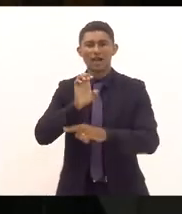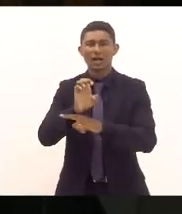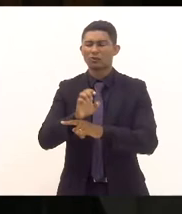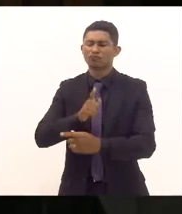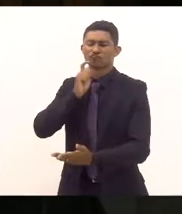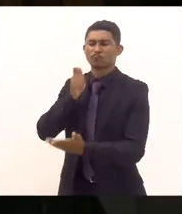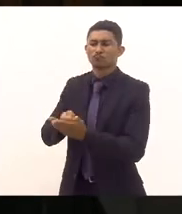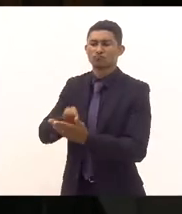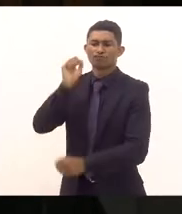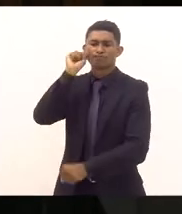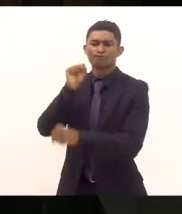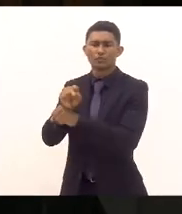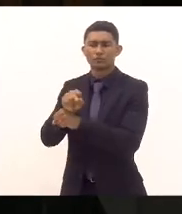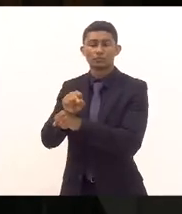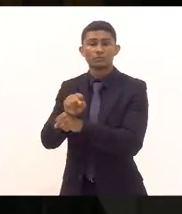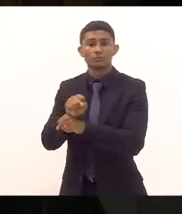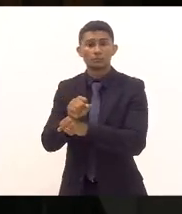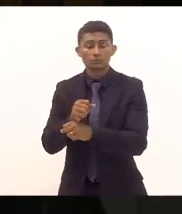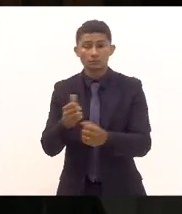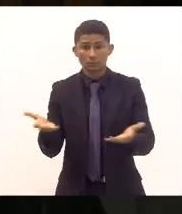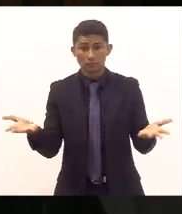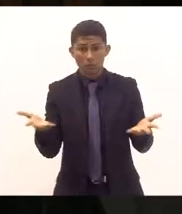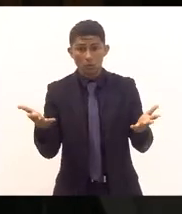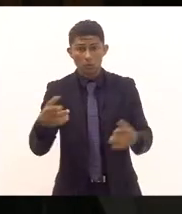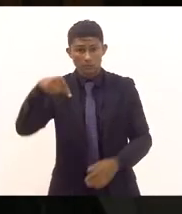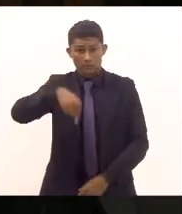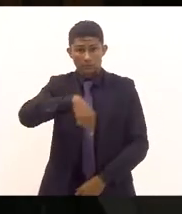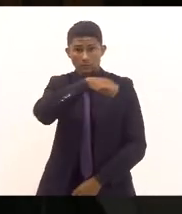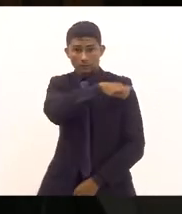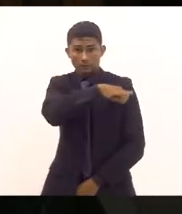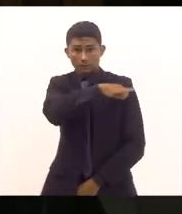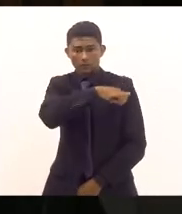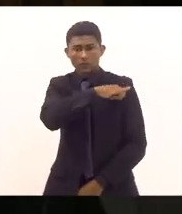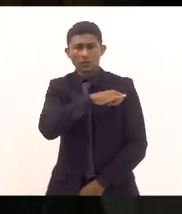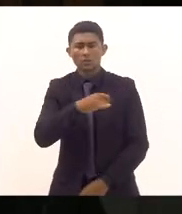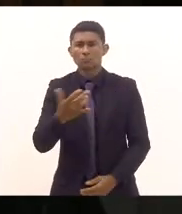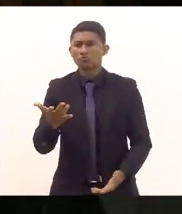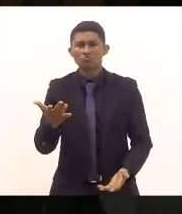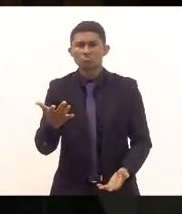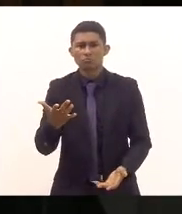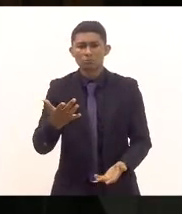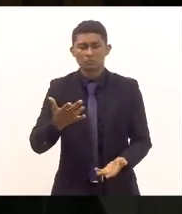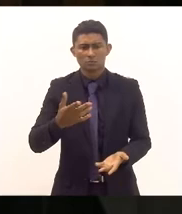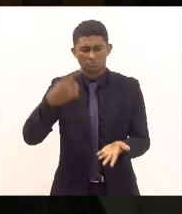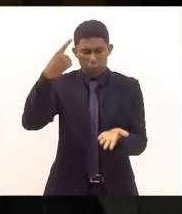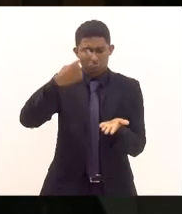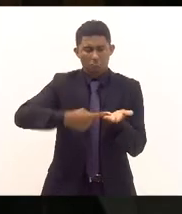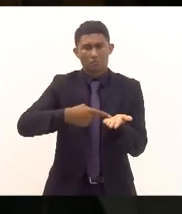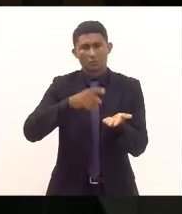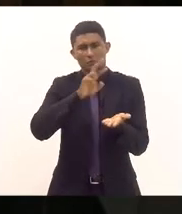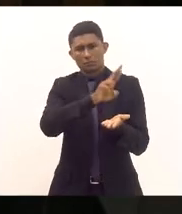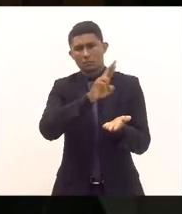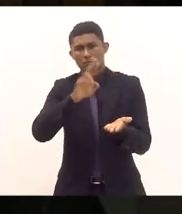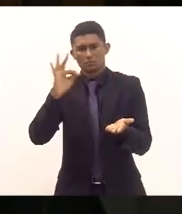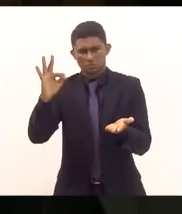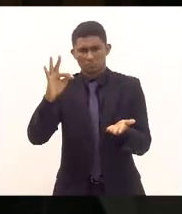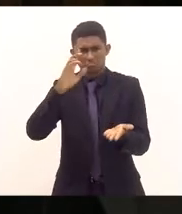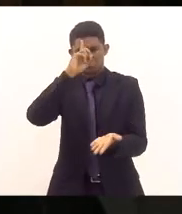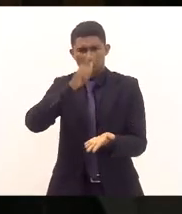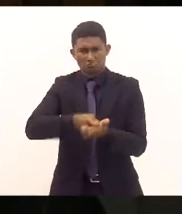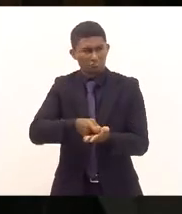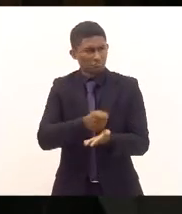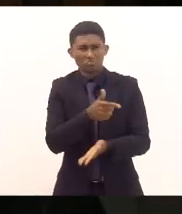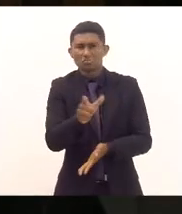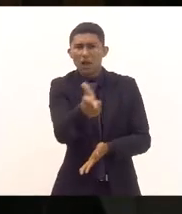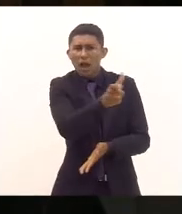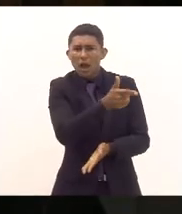congelar hoje não era o estado do Rio de Janeiro nenhuma determinação do regime de recuperação fiscal não há no estado do Rio de